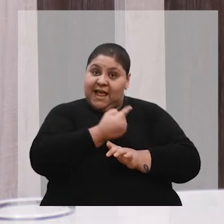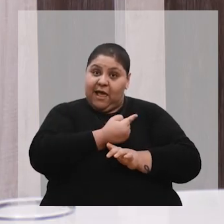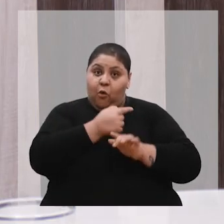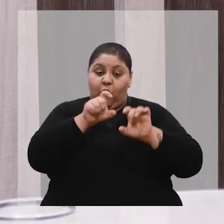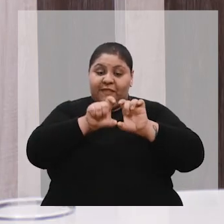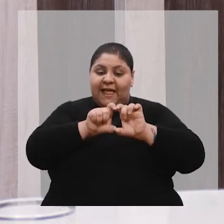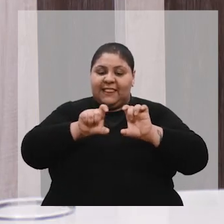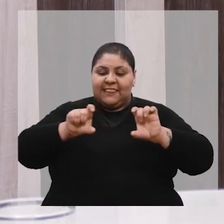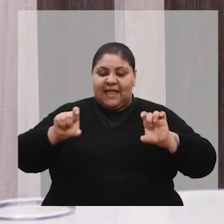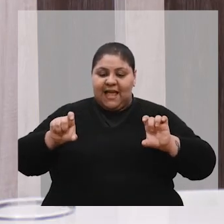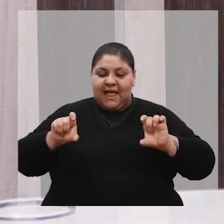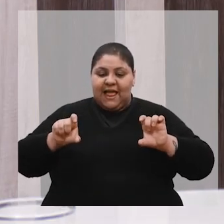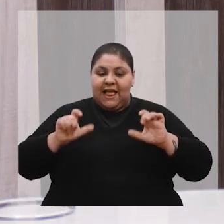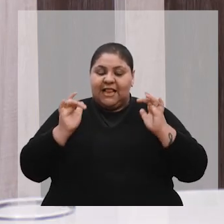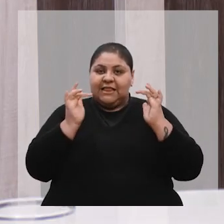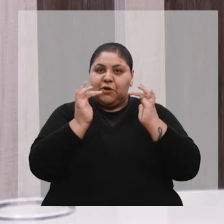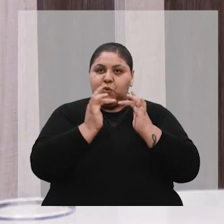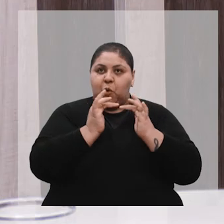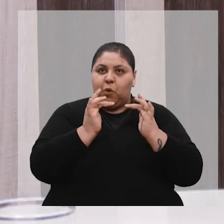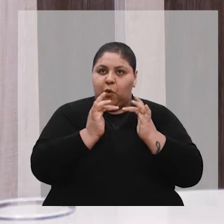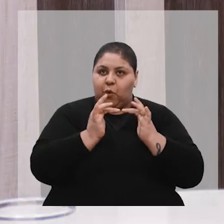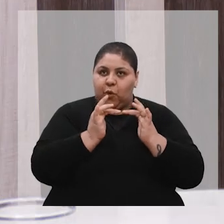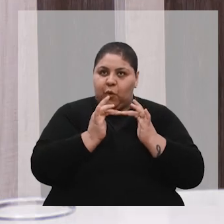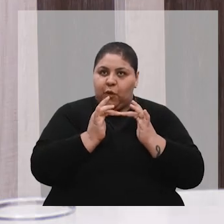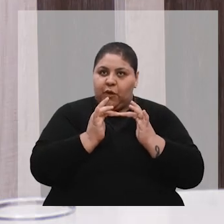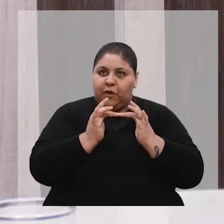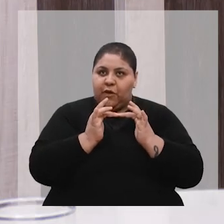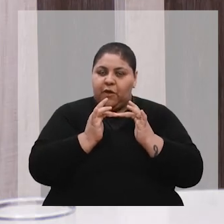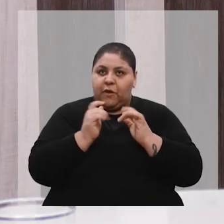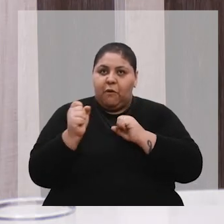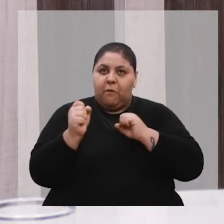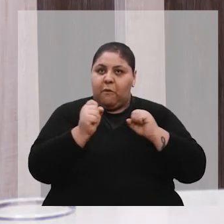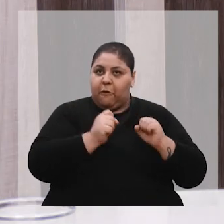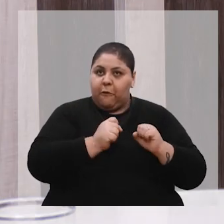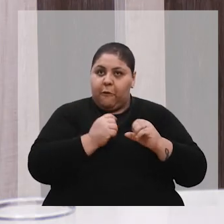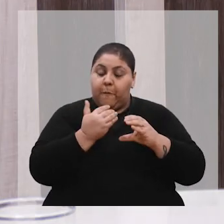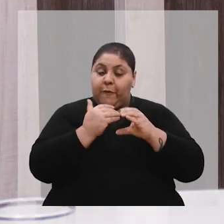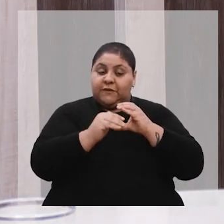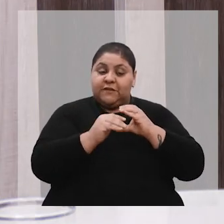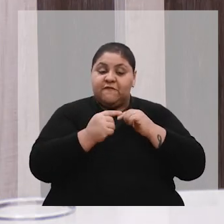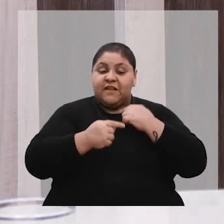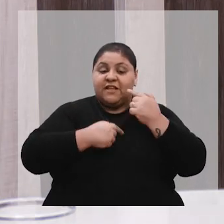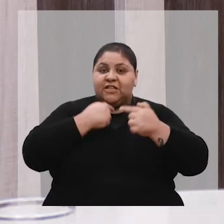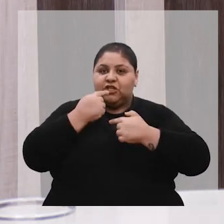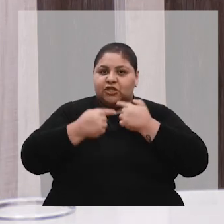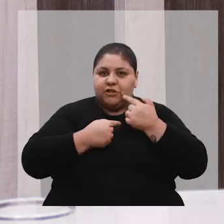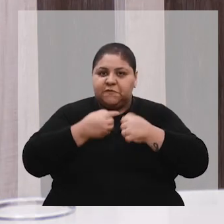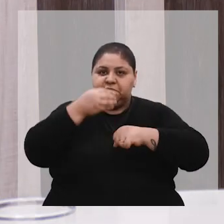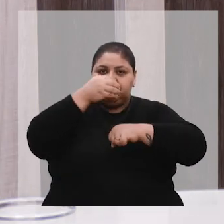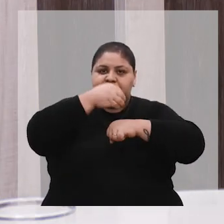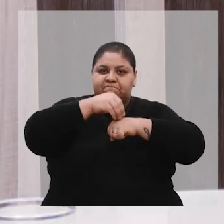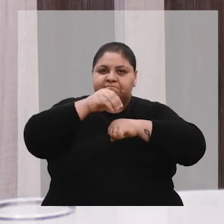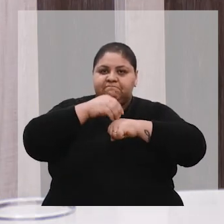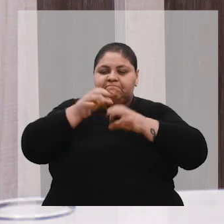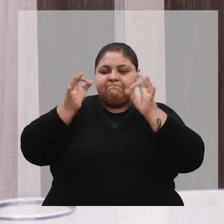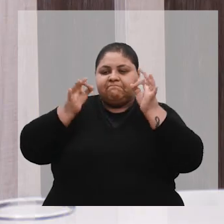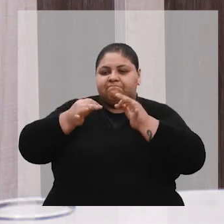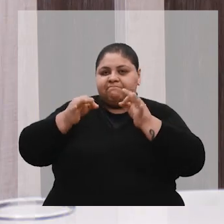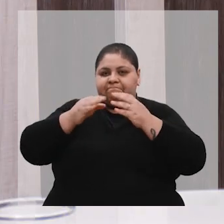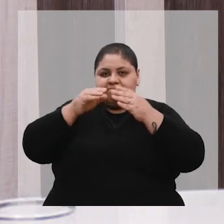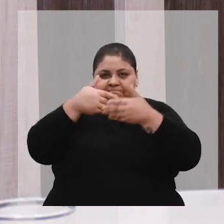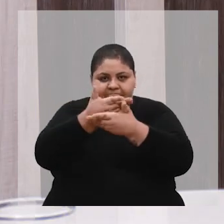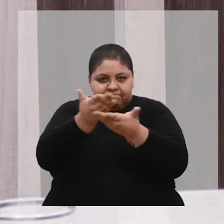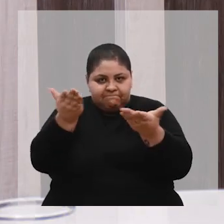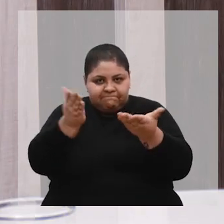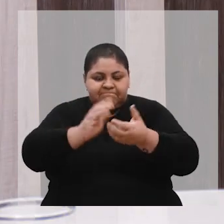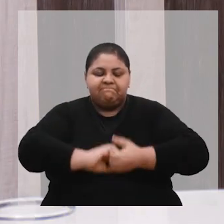nos acompanhando neste momento, seus contatos, para que a nossa audiência possa lhe enviar críticas, sugestões ou elogios.